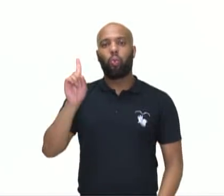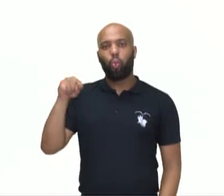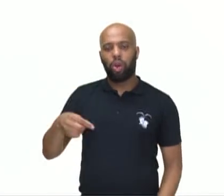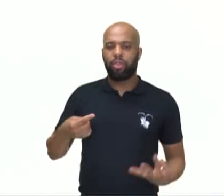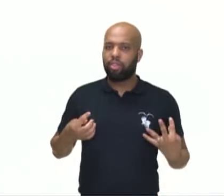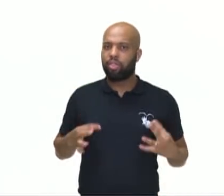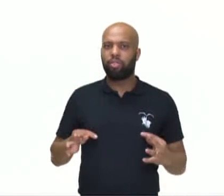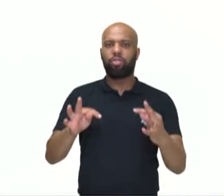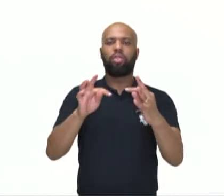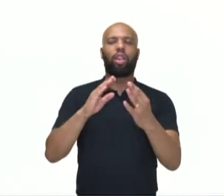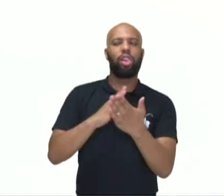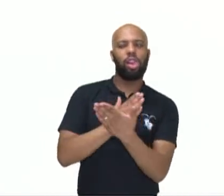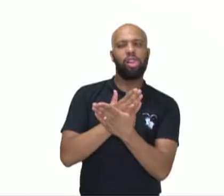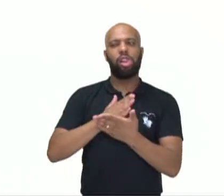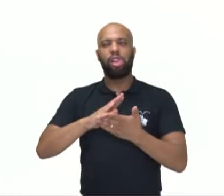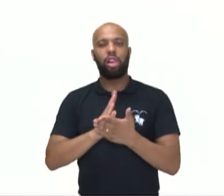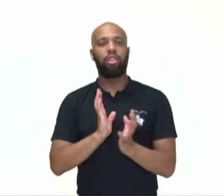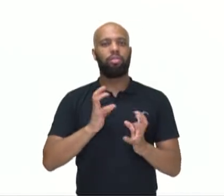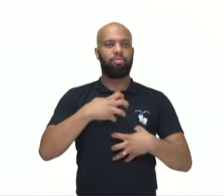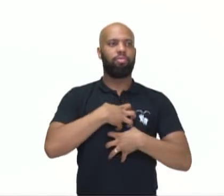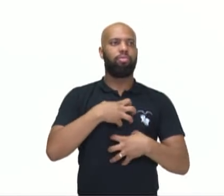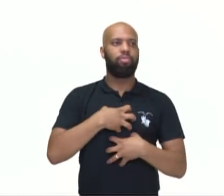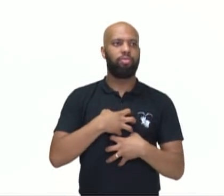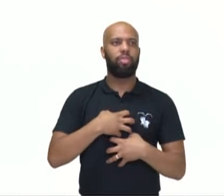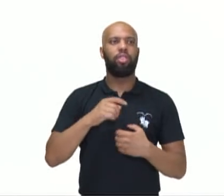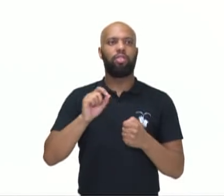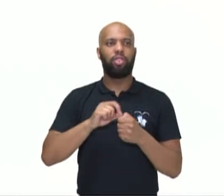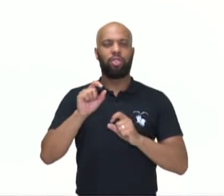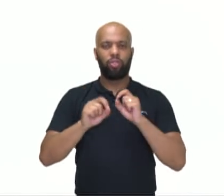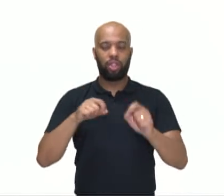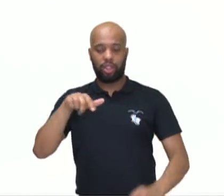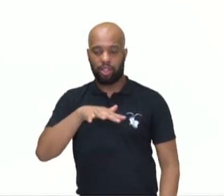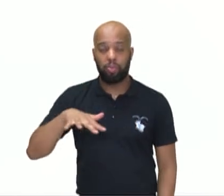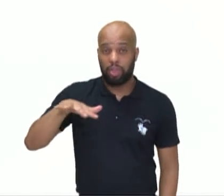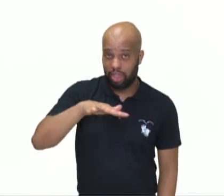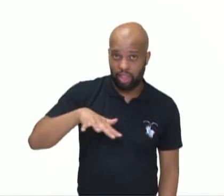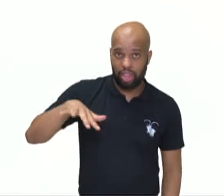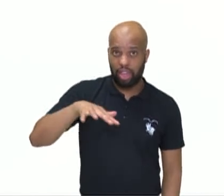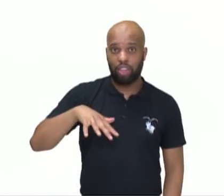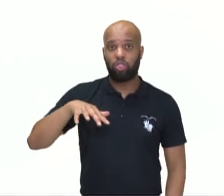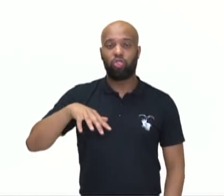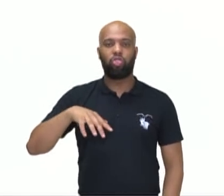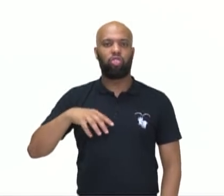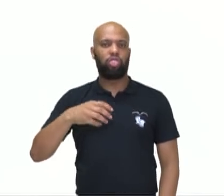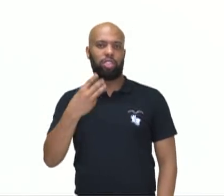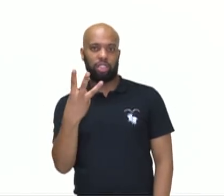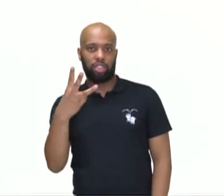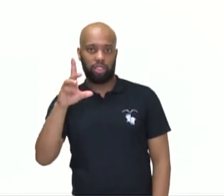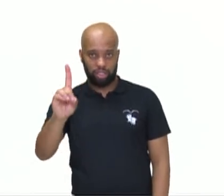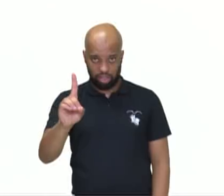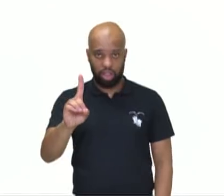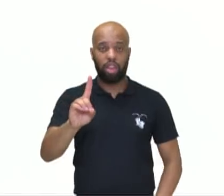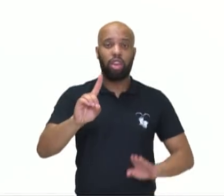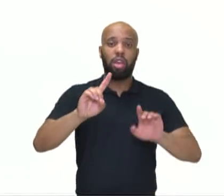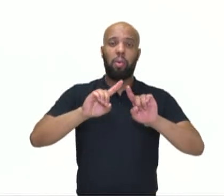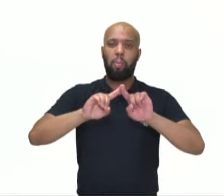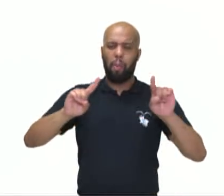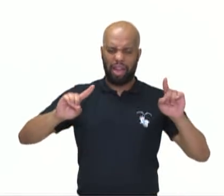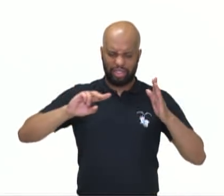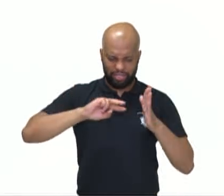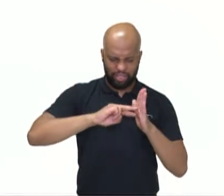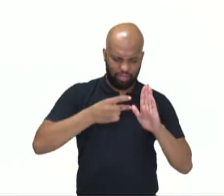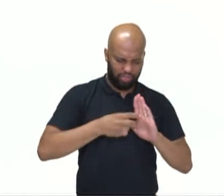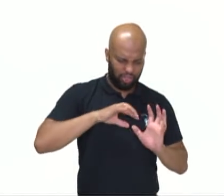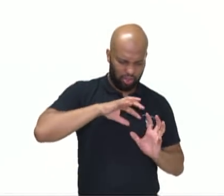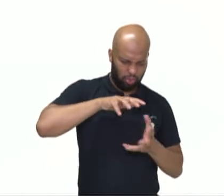que enganam os nossos sentidos, simulando um ambiente alternativo em 3D, isso não quer dizer que o